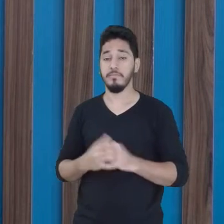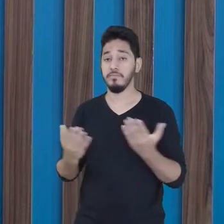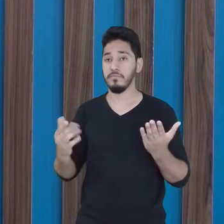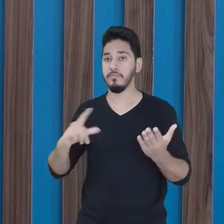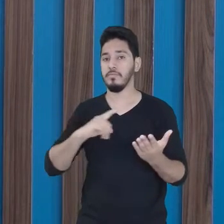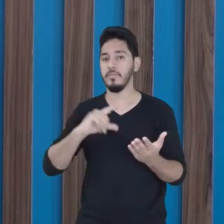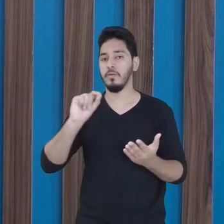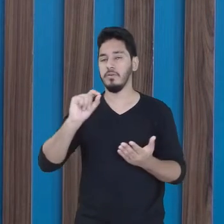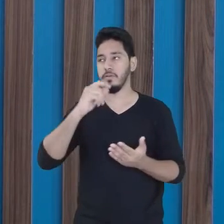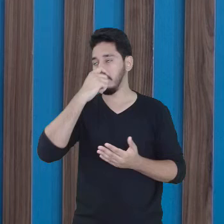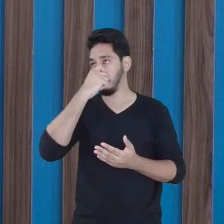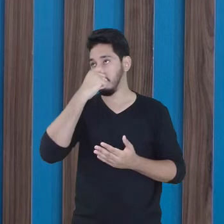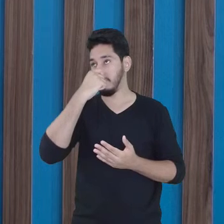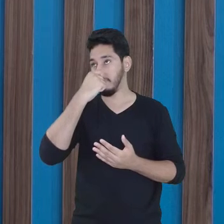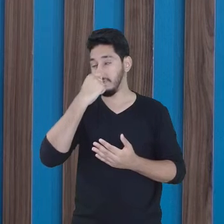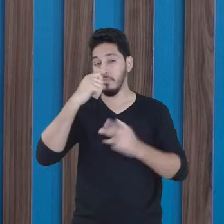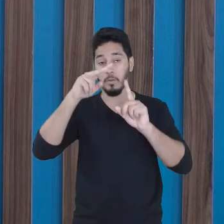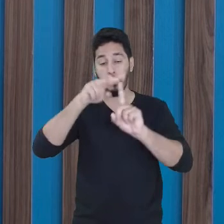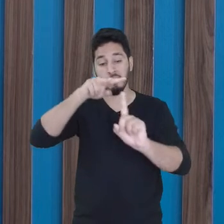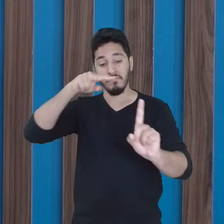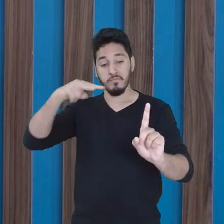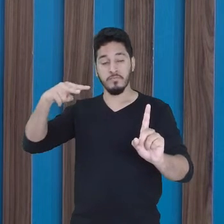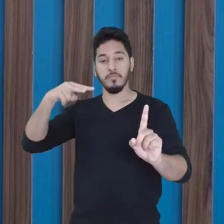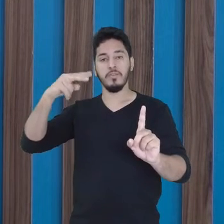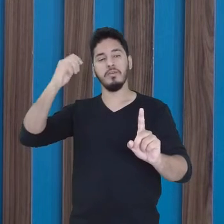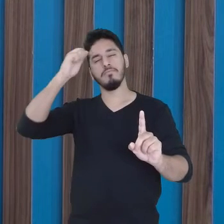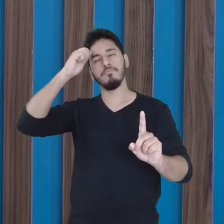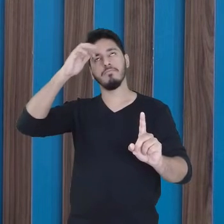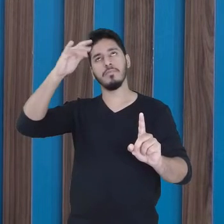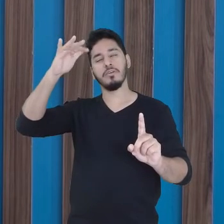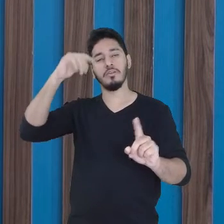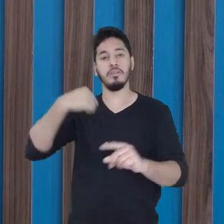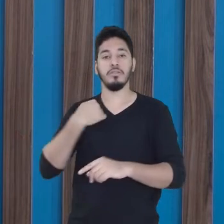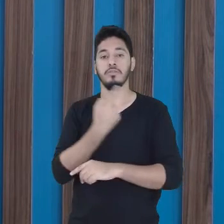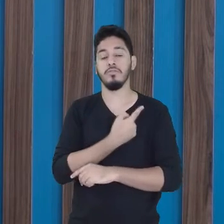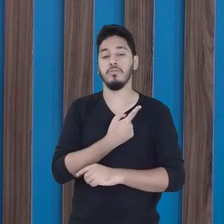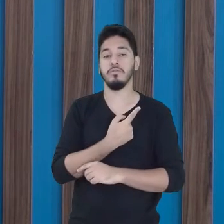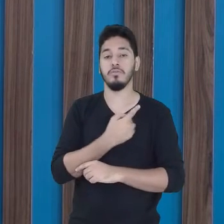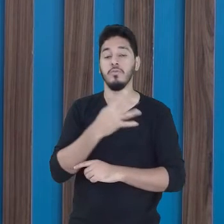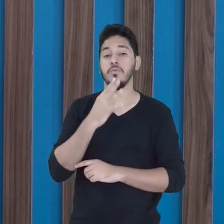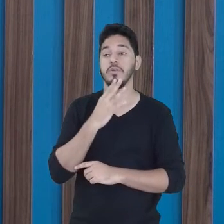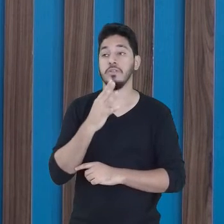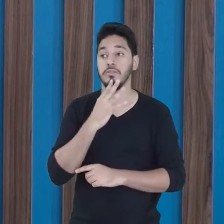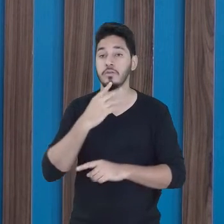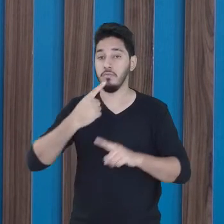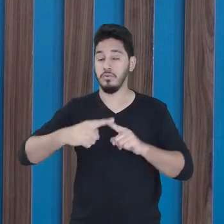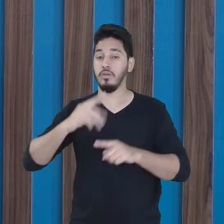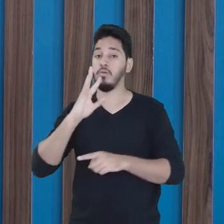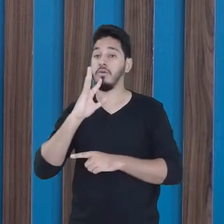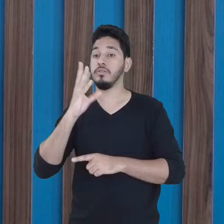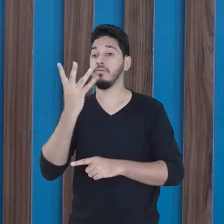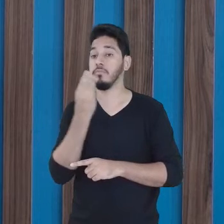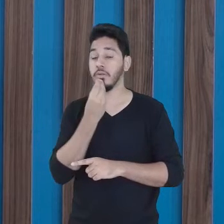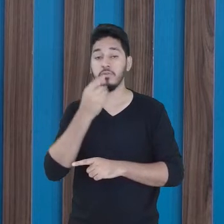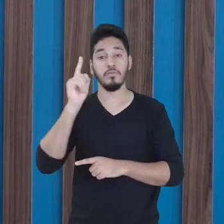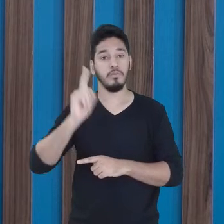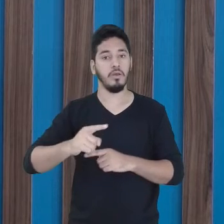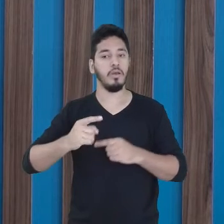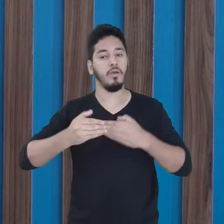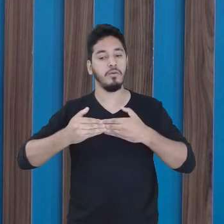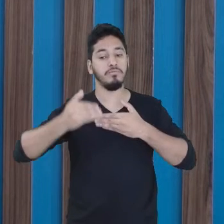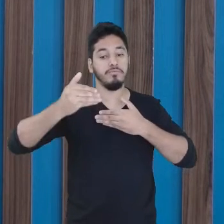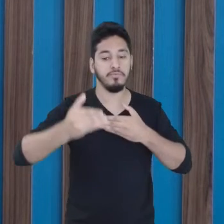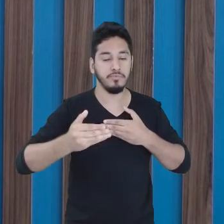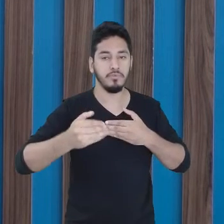esse olhar de reflexão, né, de a gente conhecer, porque conhecimento é o primeiro passo, e para que a